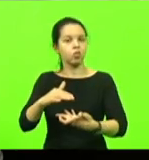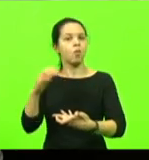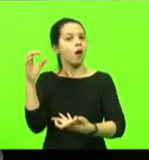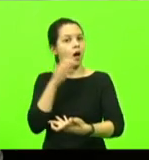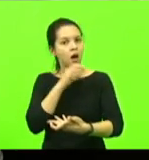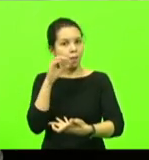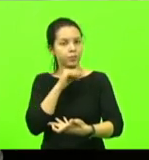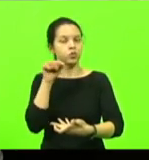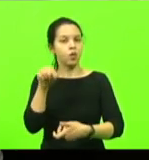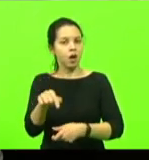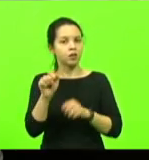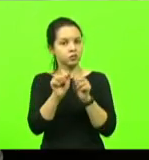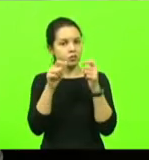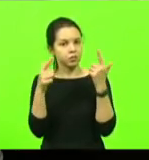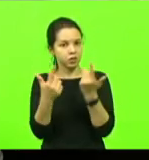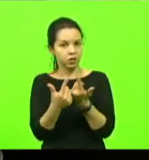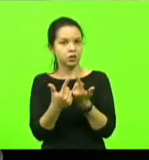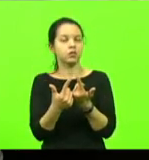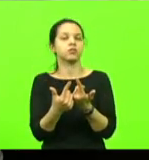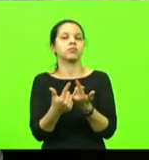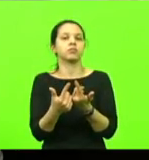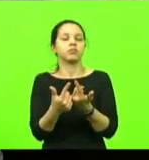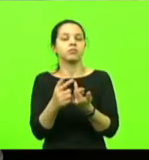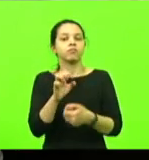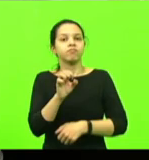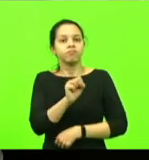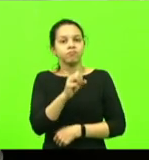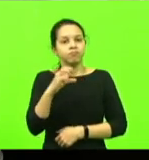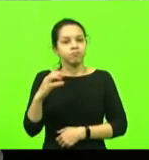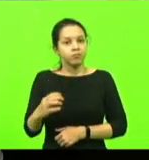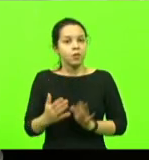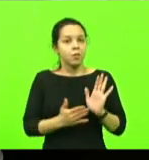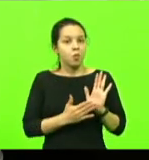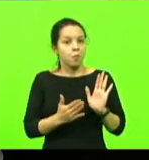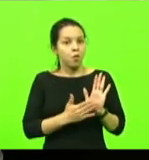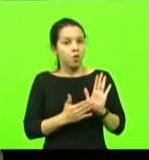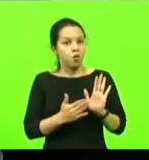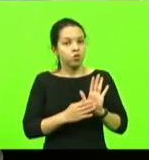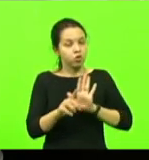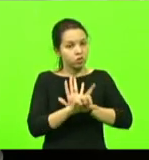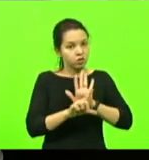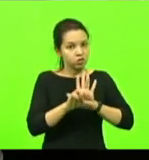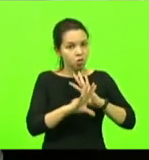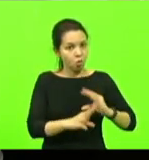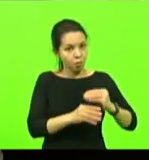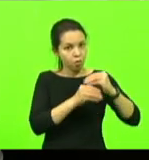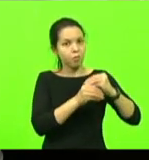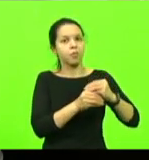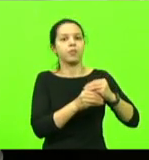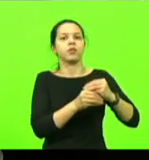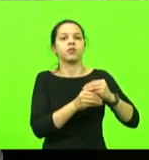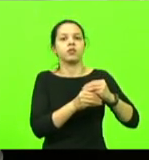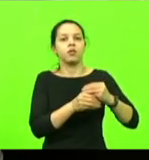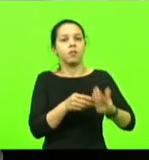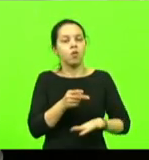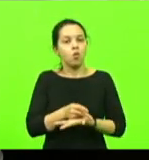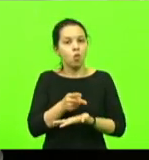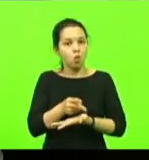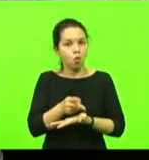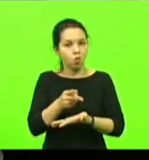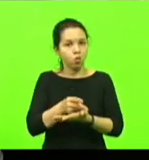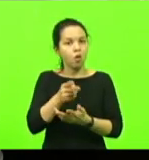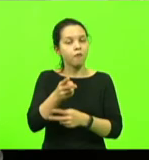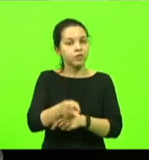Assembleia Legislativa de Santa Catarina uma proposta de legislação complementar preservando o financiamento